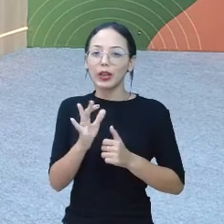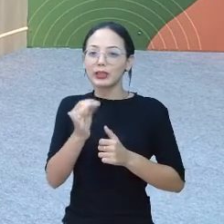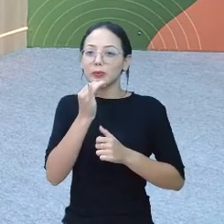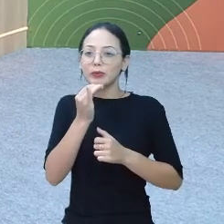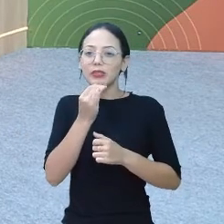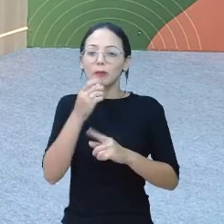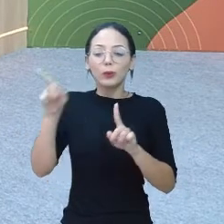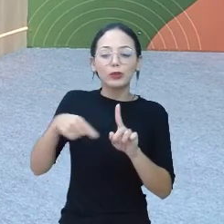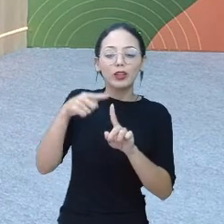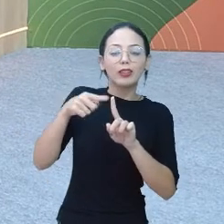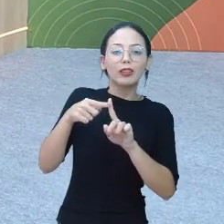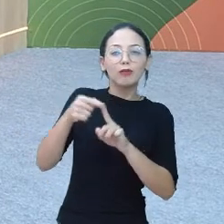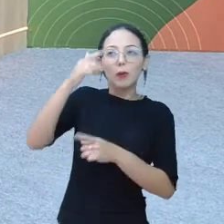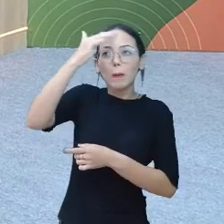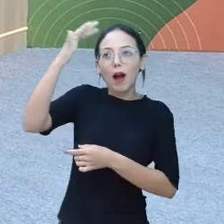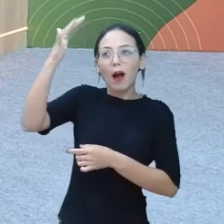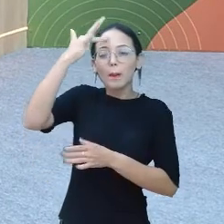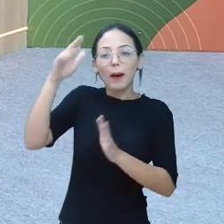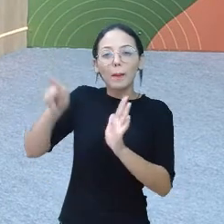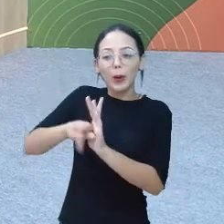da personagem ao fazer